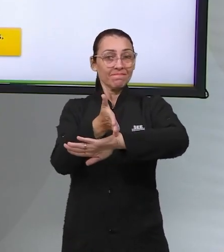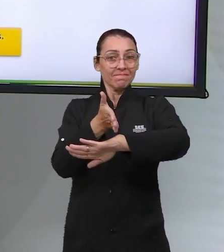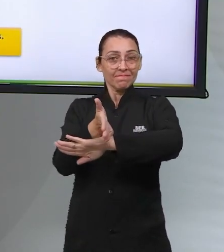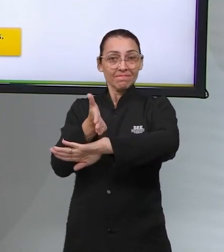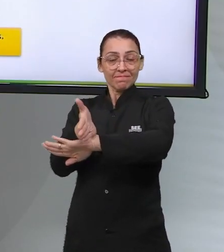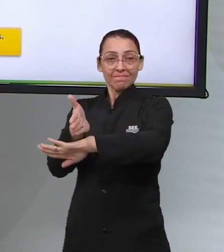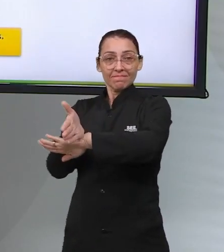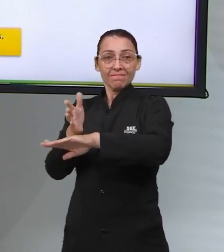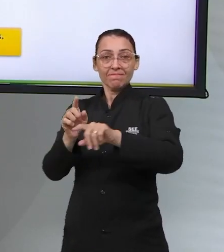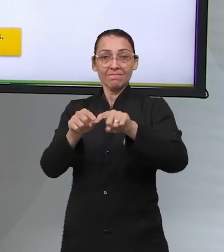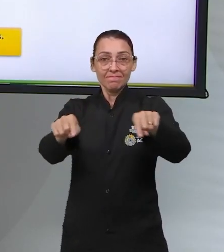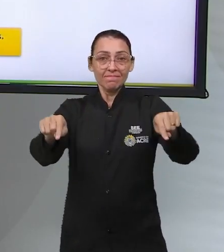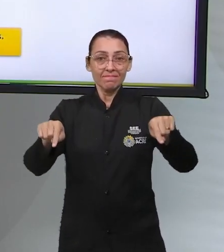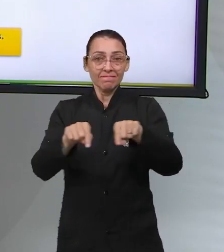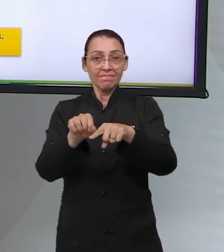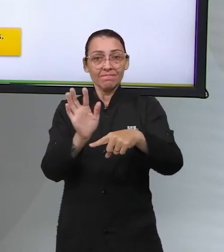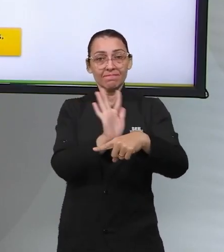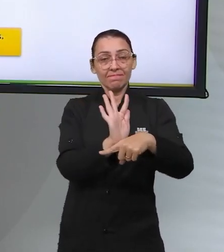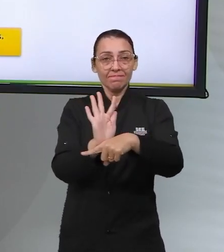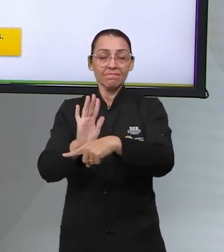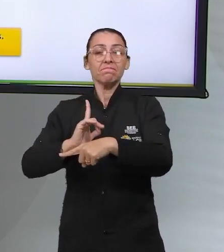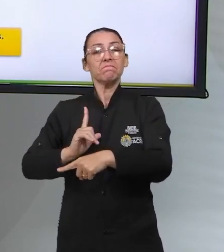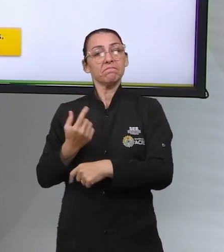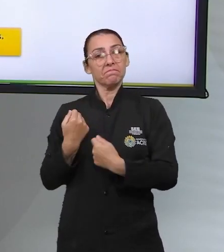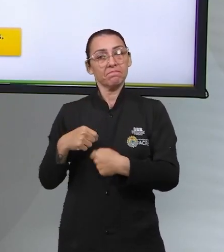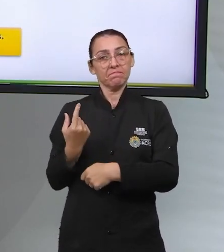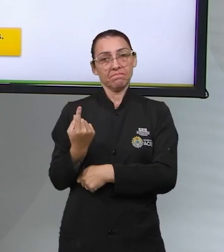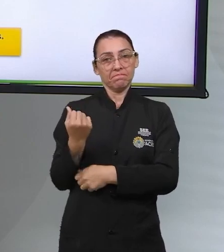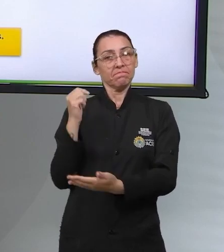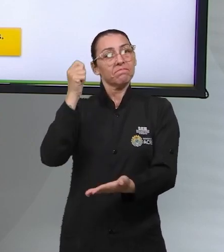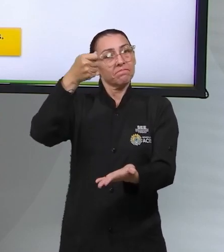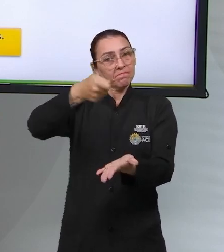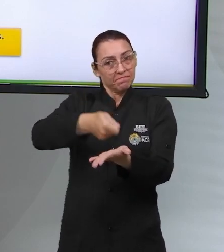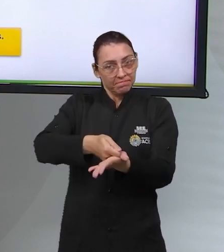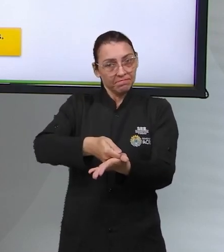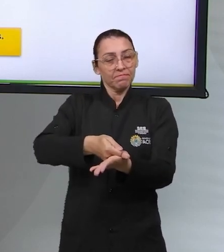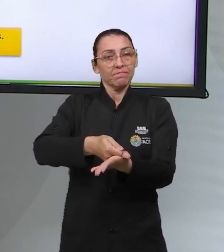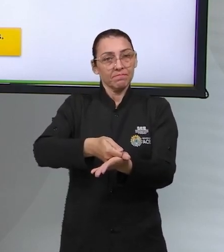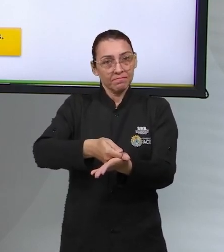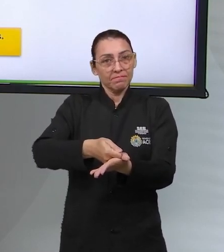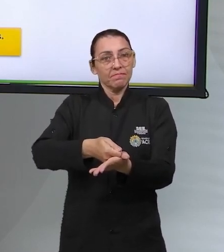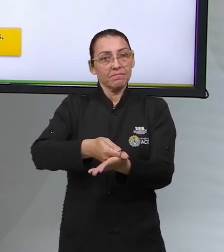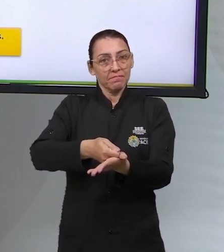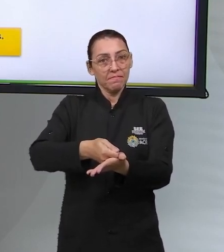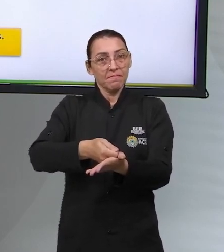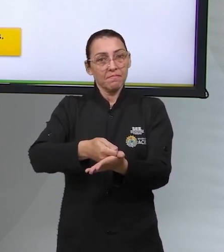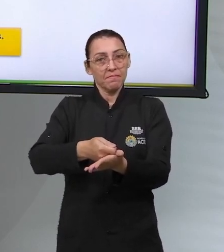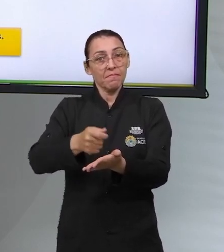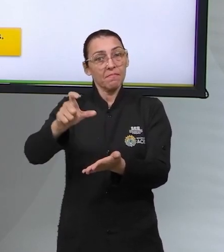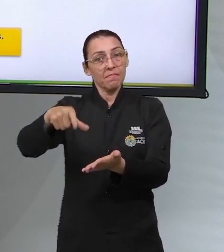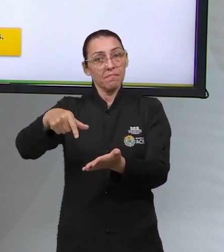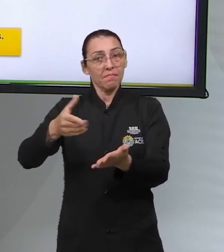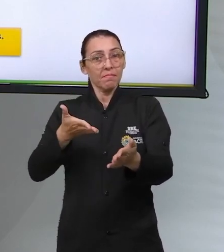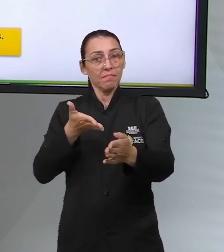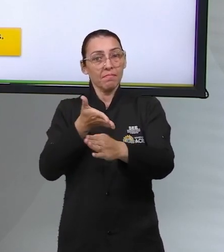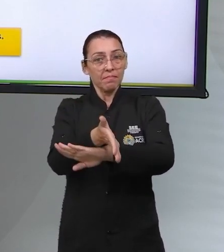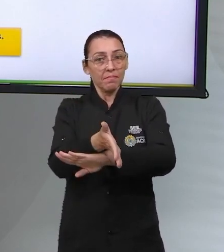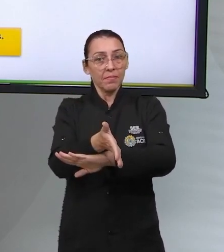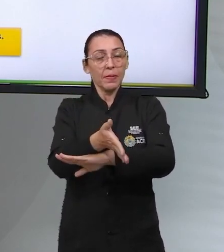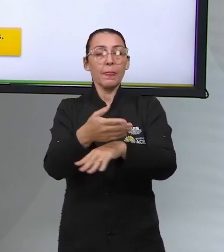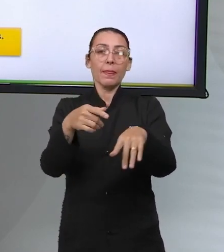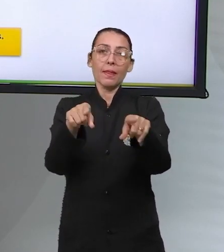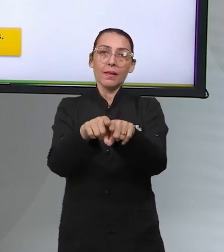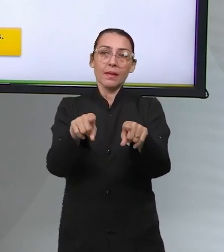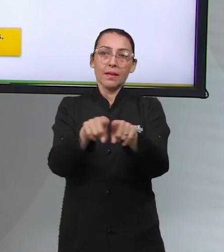às salas de cinema possui um custo. Você precisa, digamos assim, pagar pelo ingresso. E muitas das